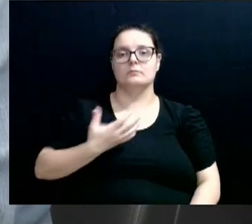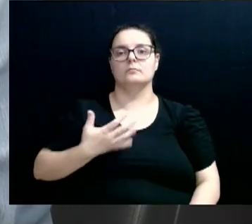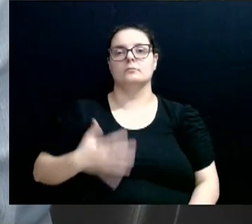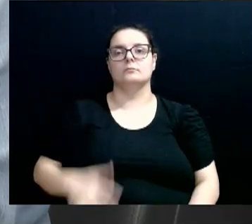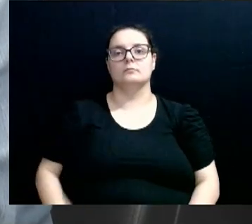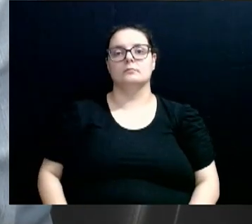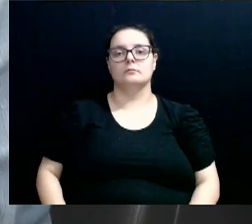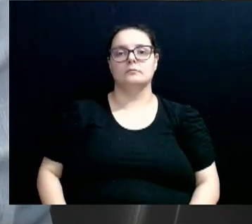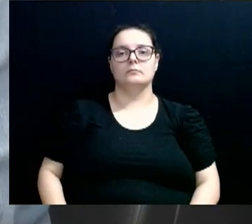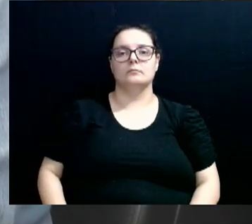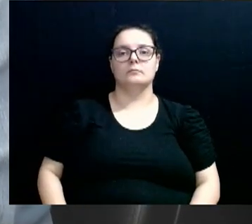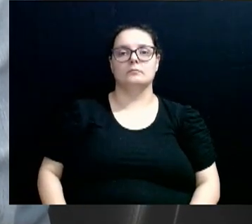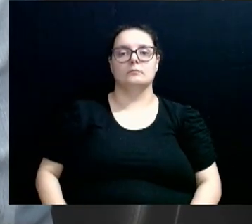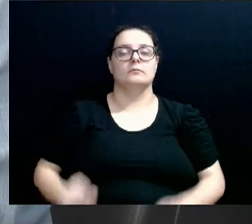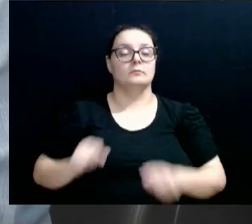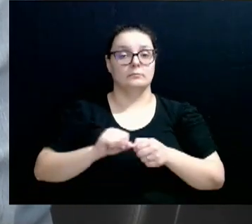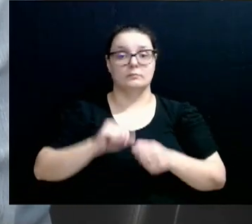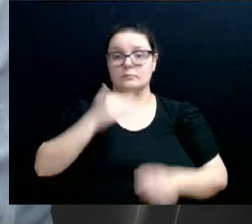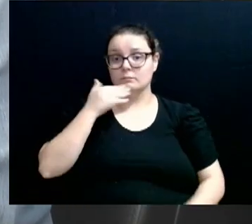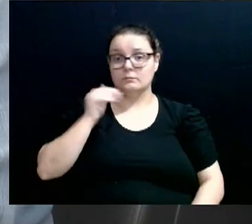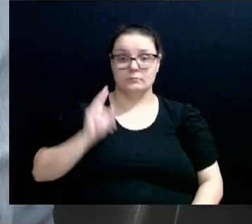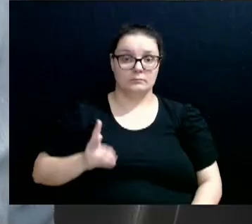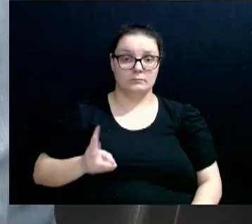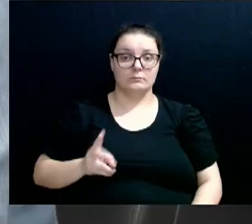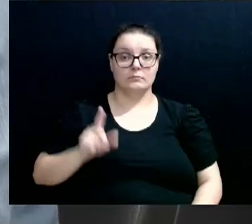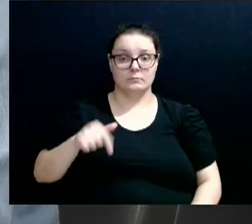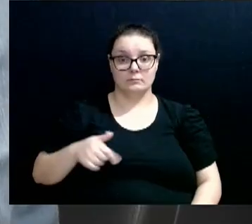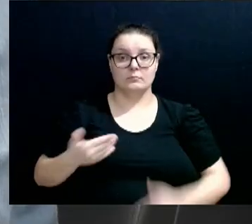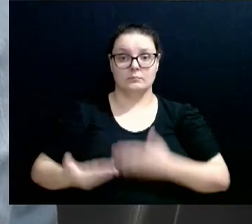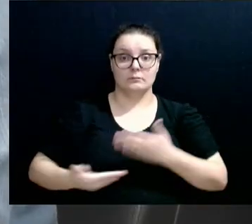faça o melhor, porque é isso que o serviço público